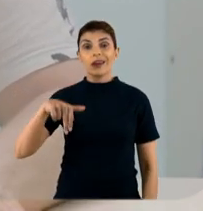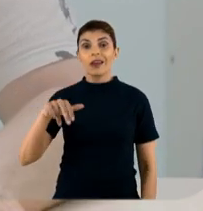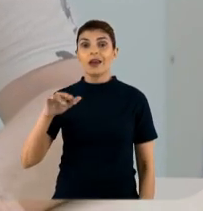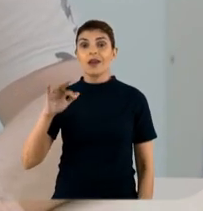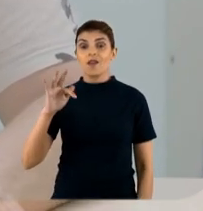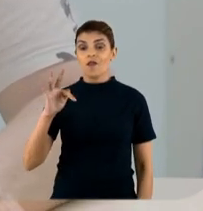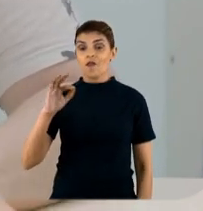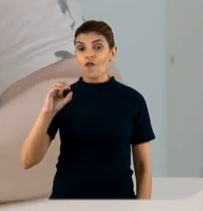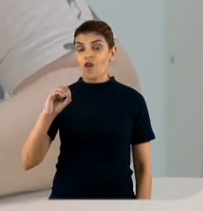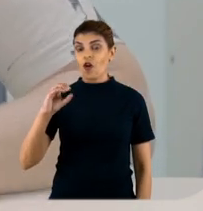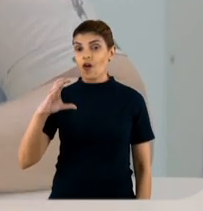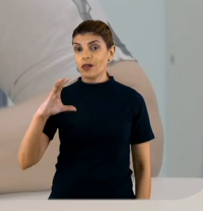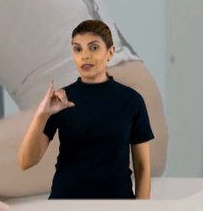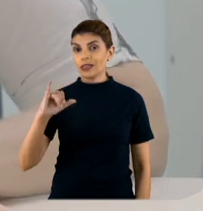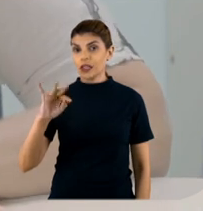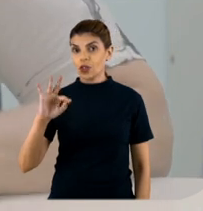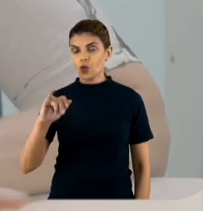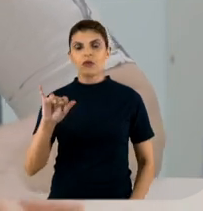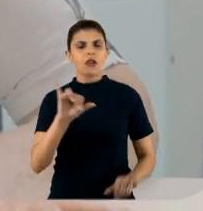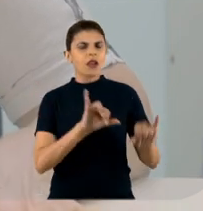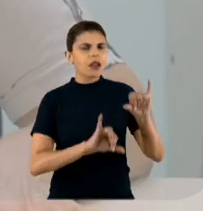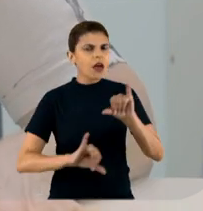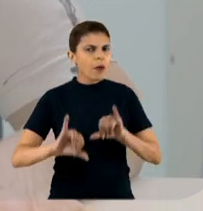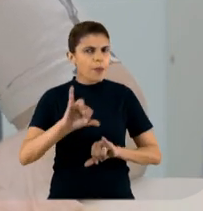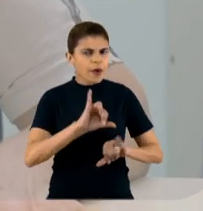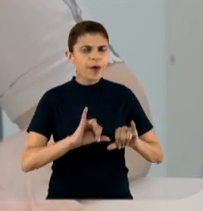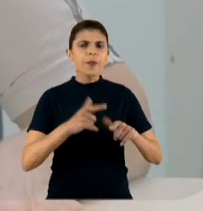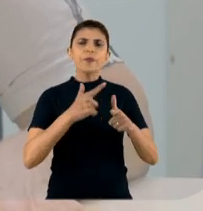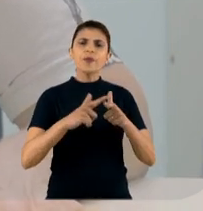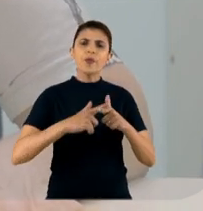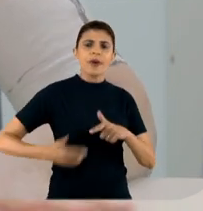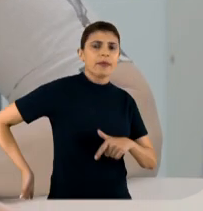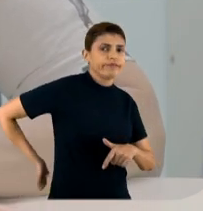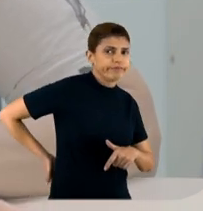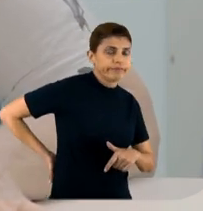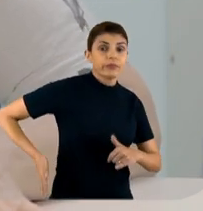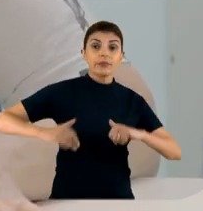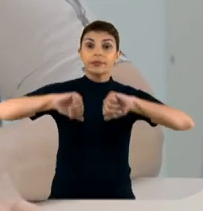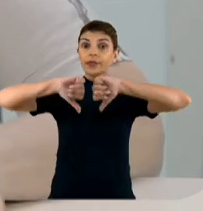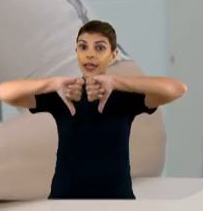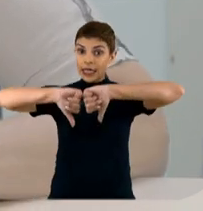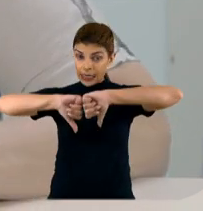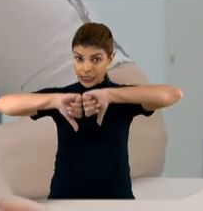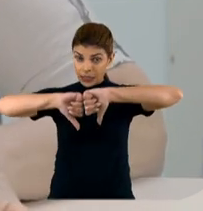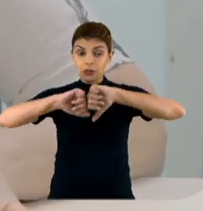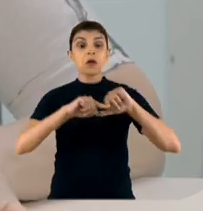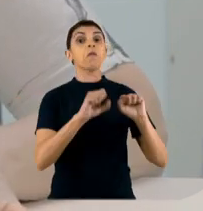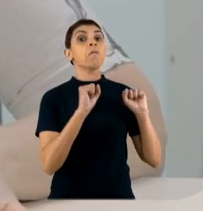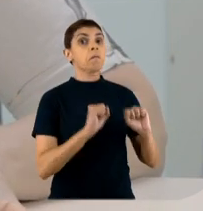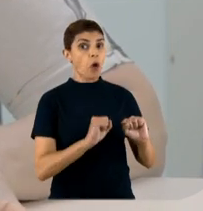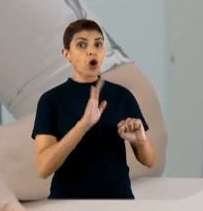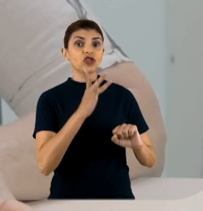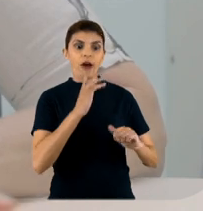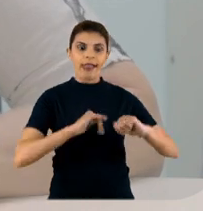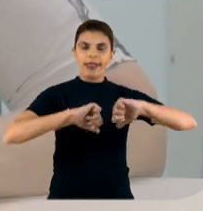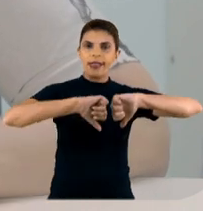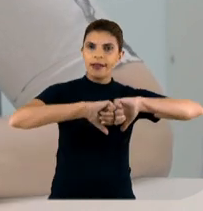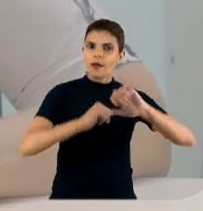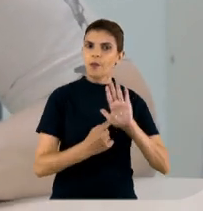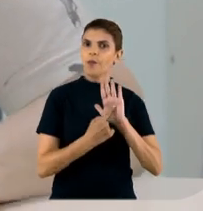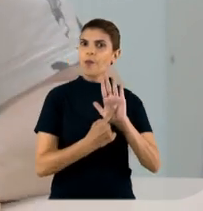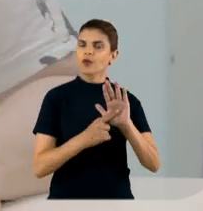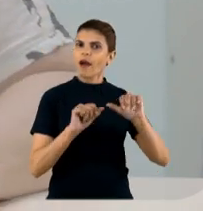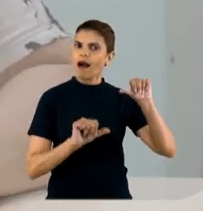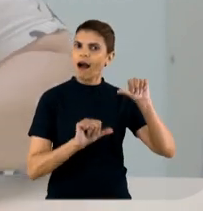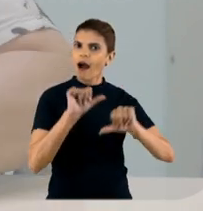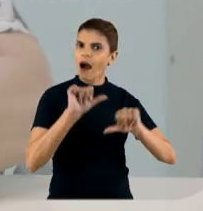hemograma e no dados Laboratorial de função renal por exemplo se o doente estiver grave ele pode ter alteração já do rim eh